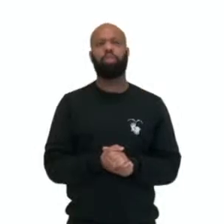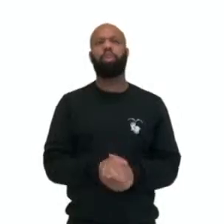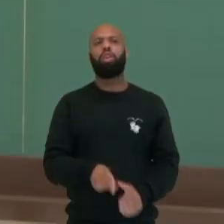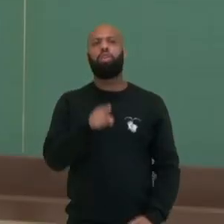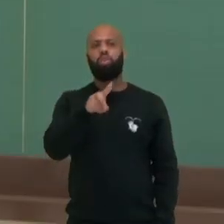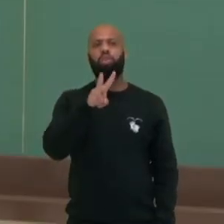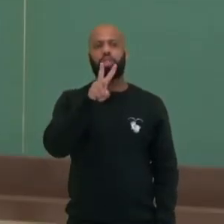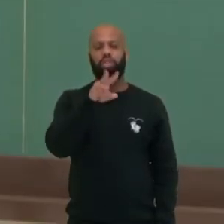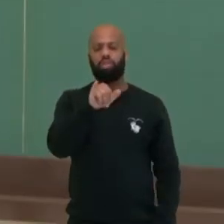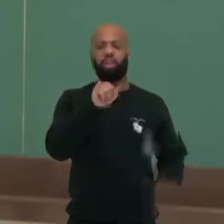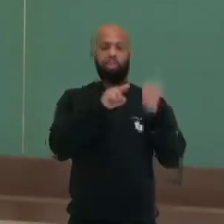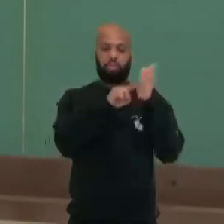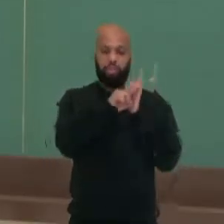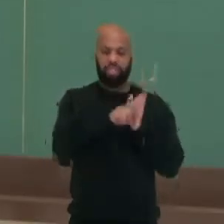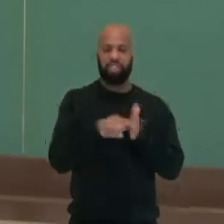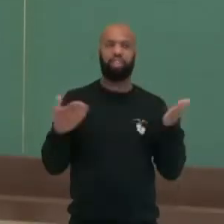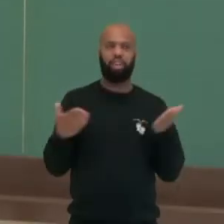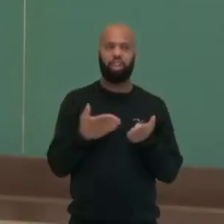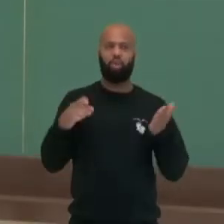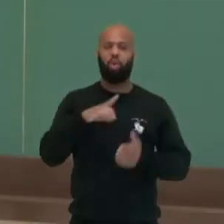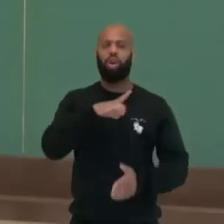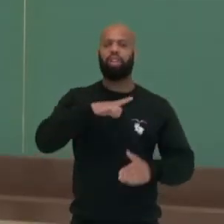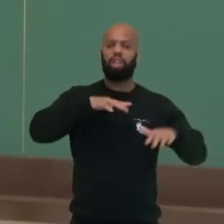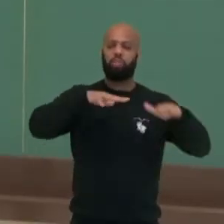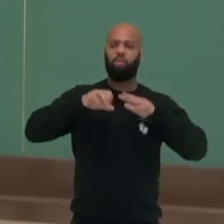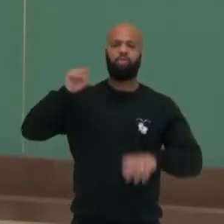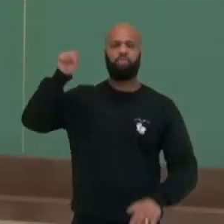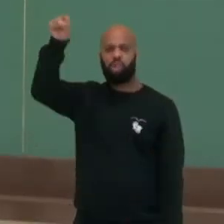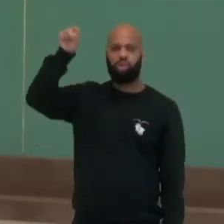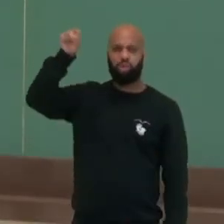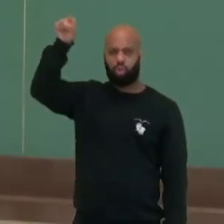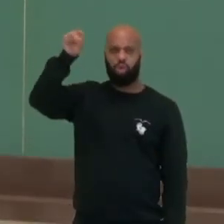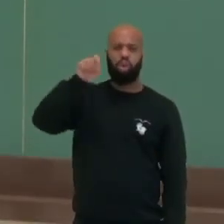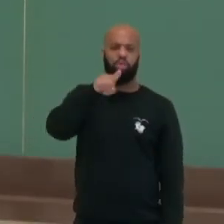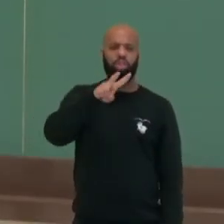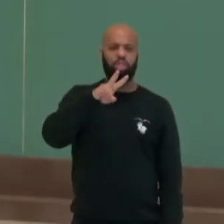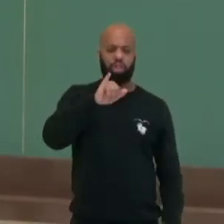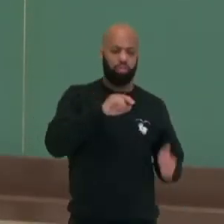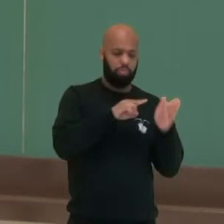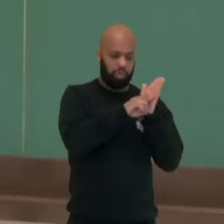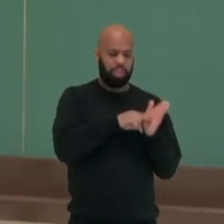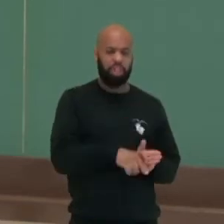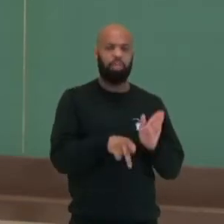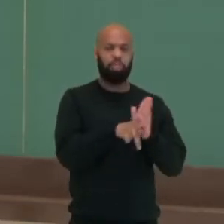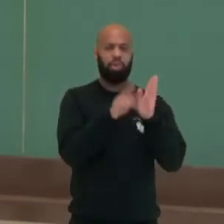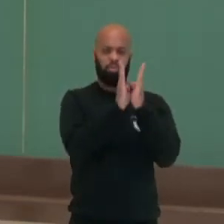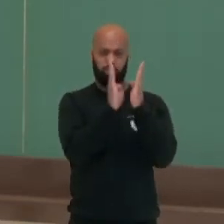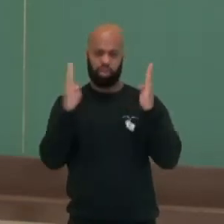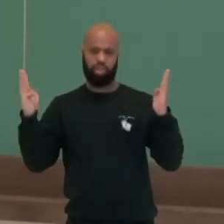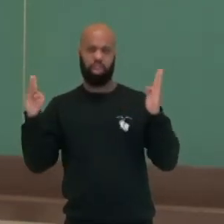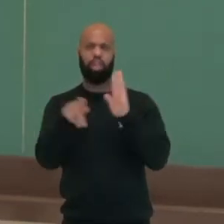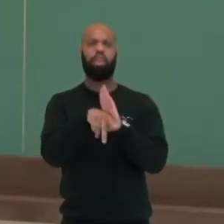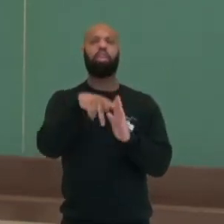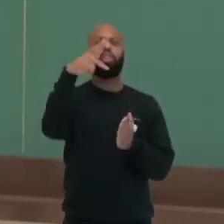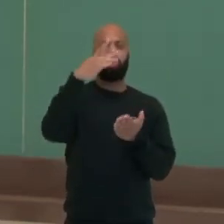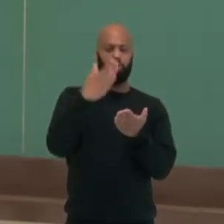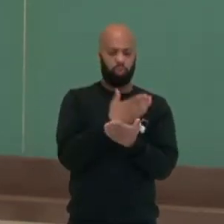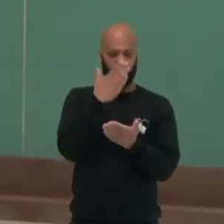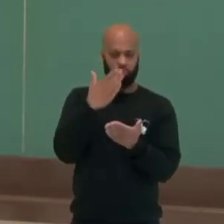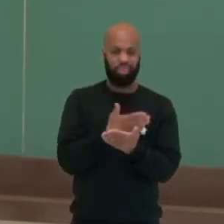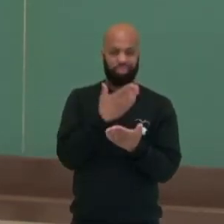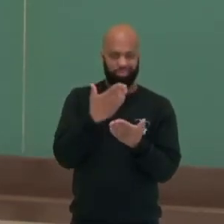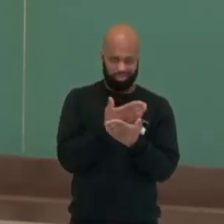vocês vão pesquisar sobre esses movimentos. Vocês podem pesquisar na biblioteca do seu colégio,